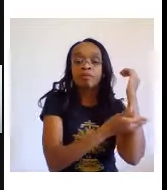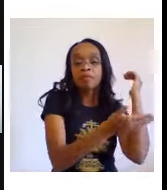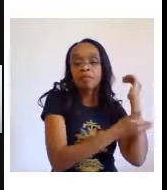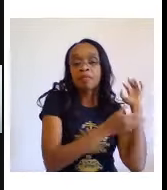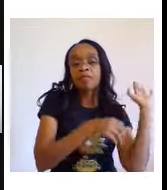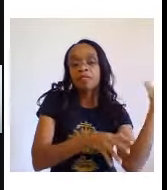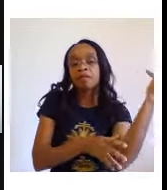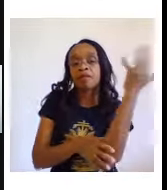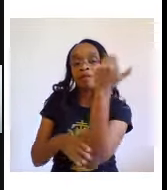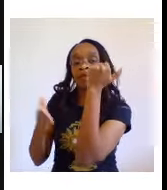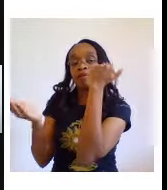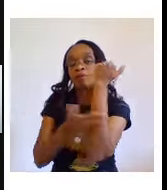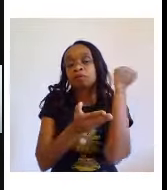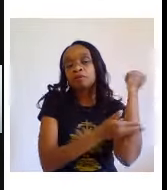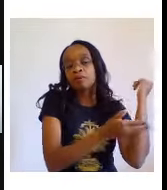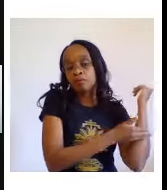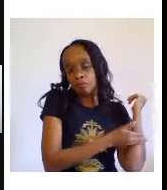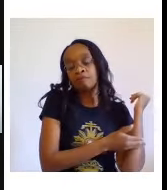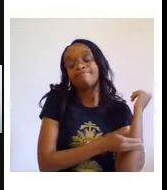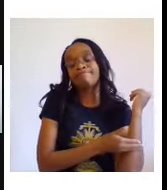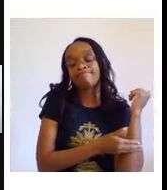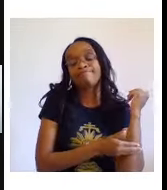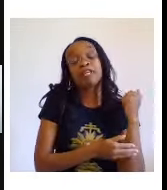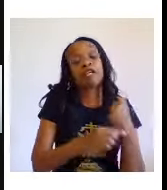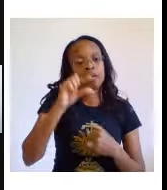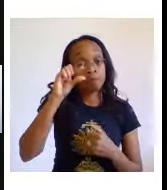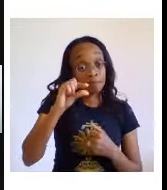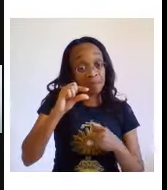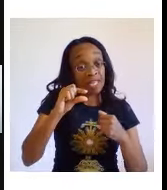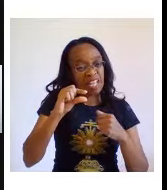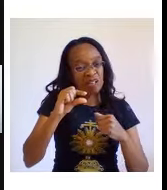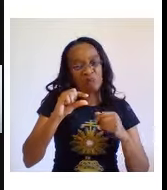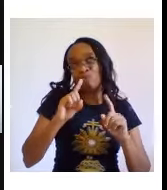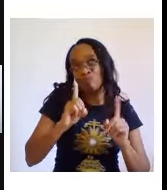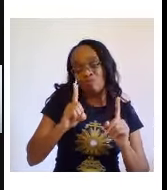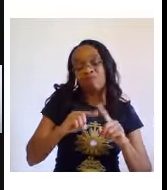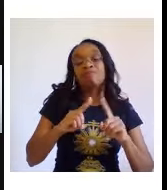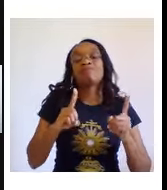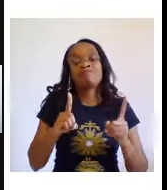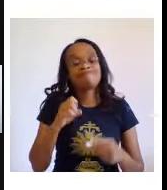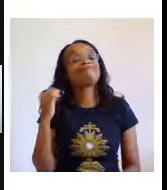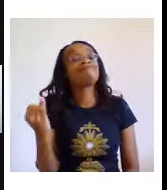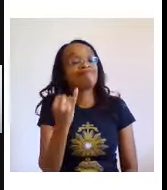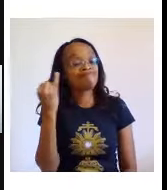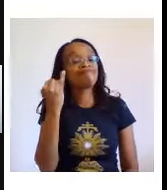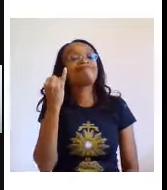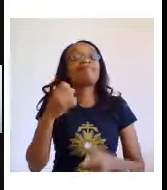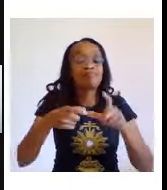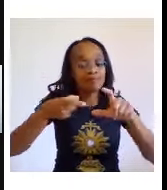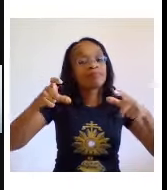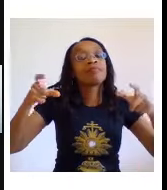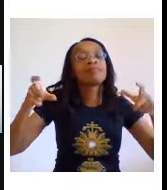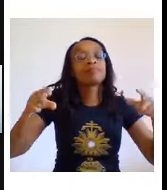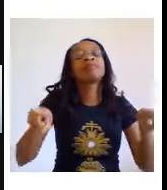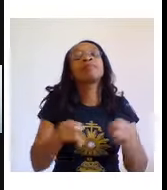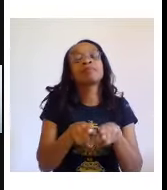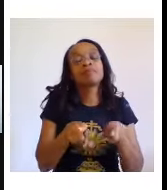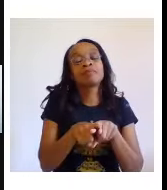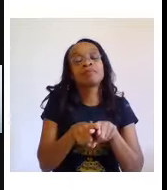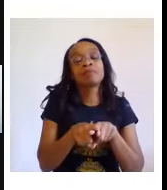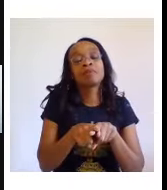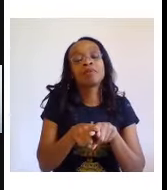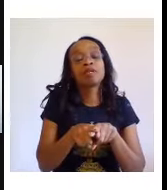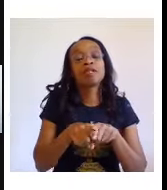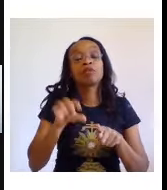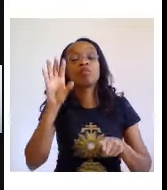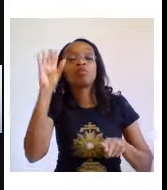ser pequeno, ele é expressivo também, né? E aí, quando a gente fala da